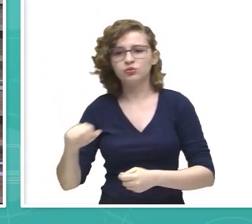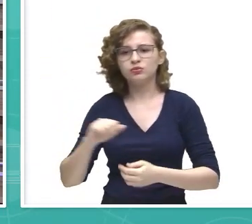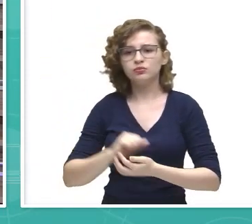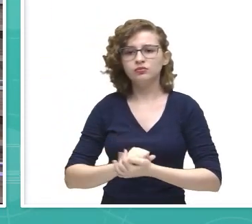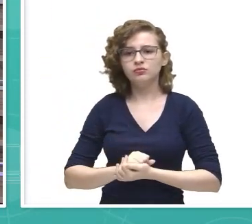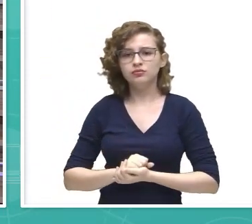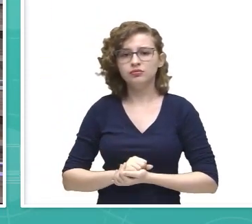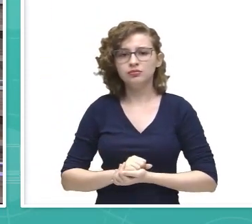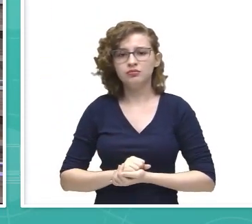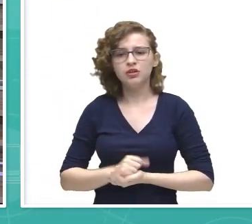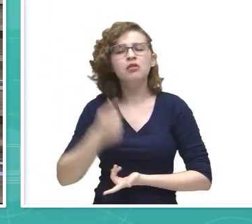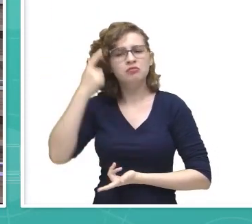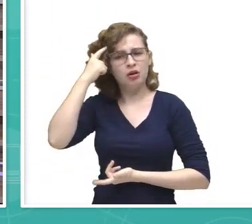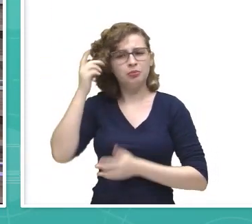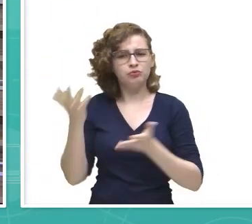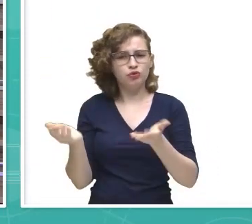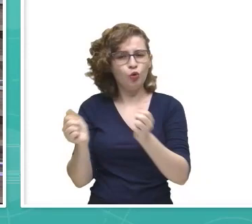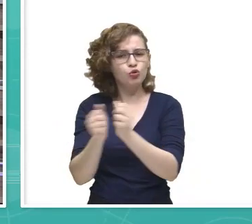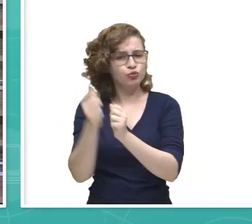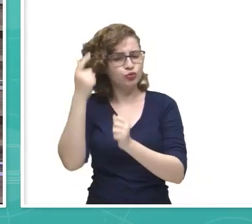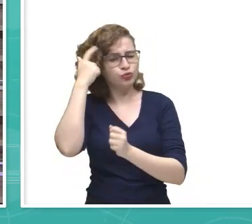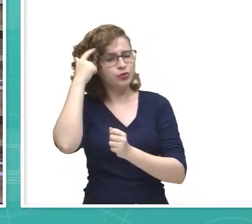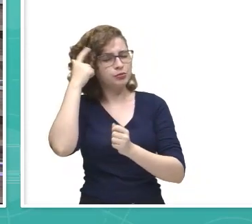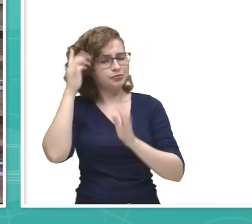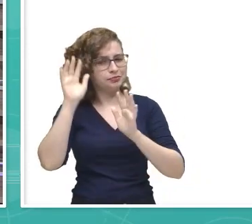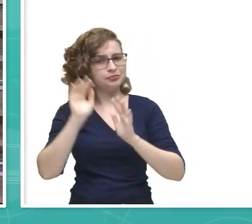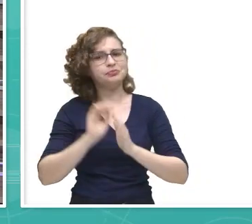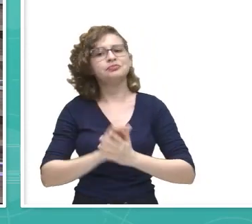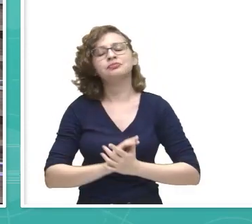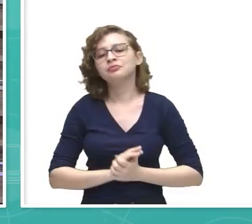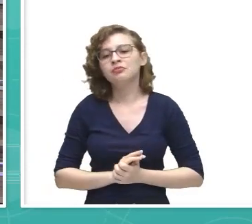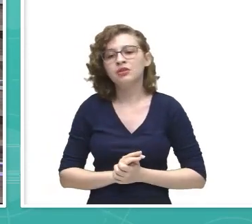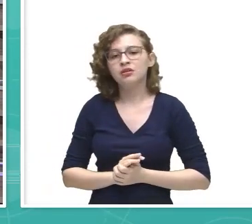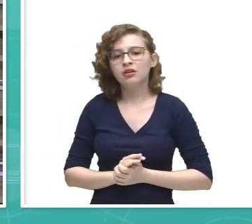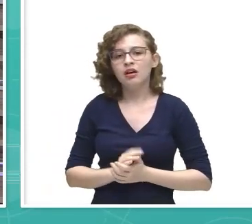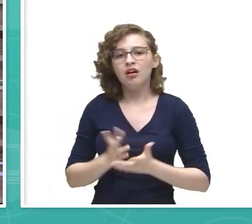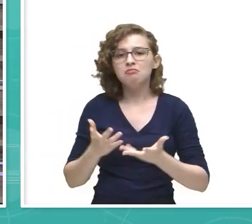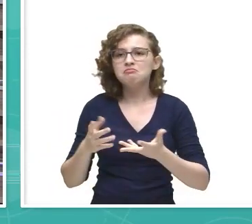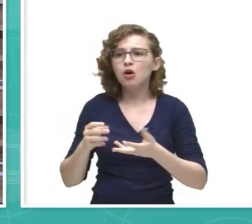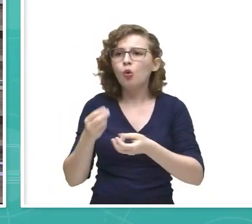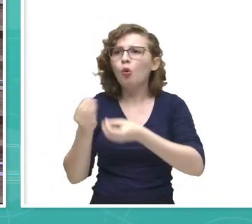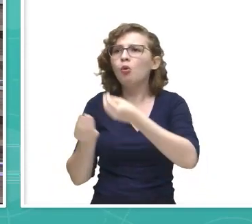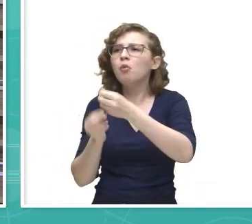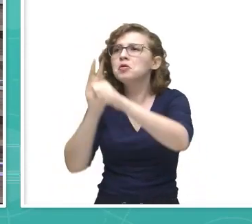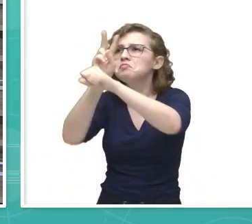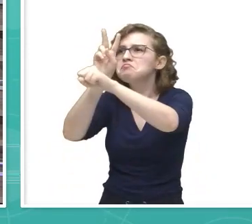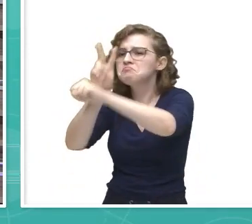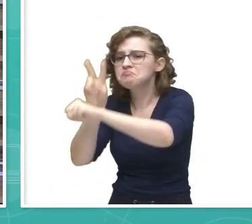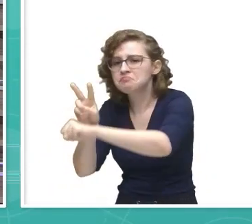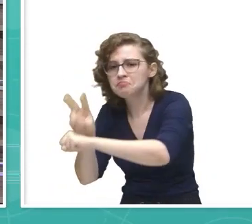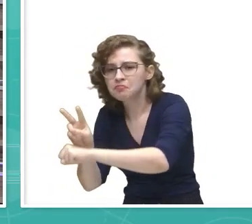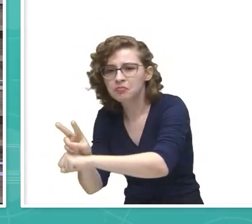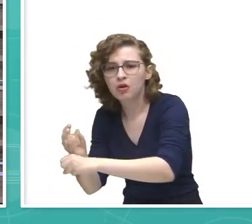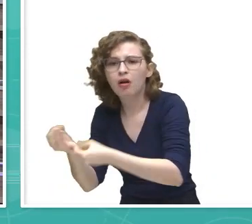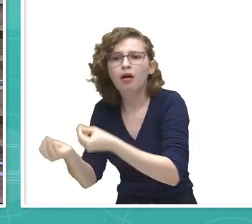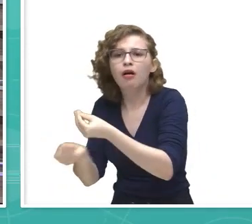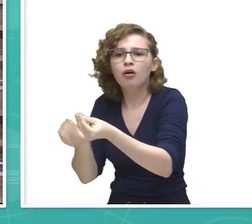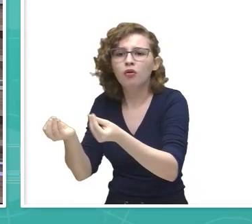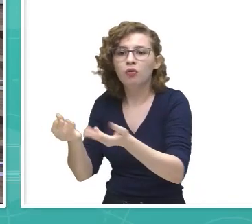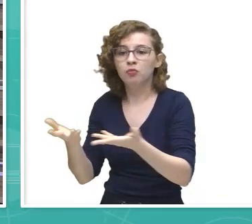imaginar comigo, vamos imaginar, gente, que não é uma tarefa fácil para patrulhar. Hoje em dia, a Marinha